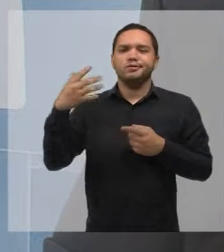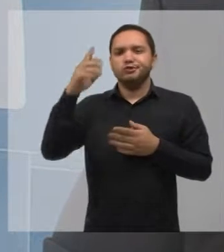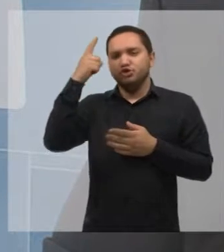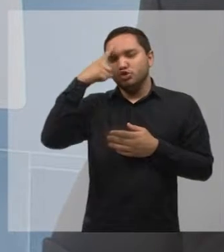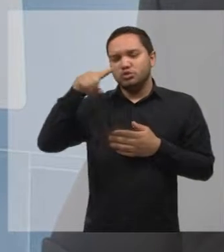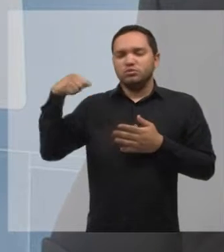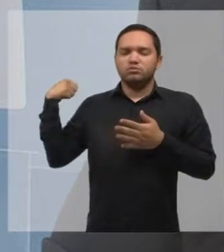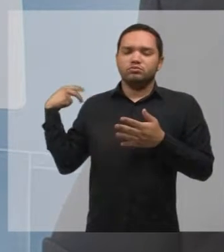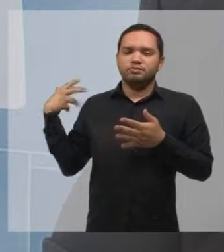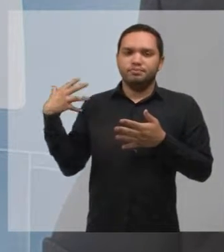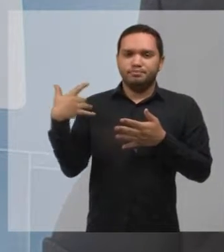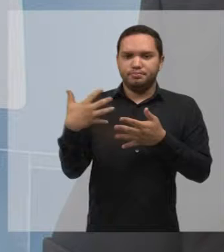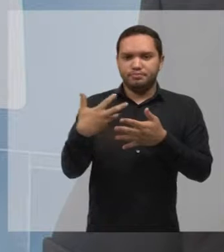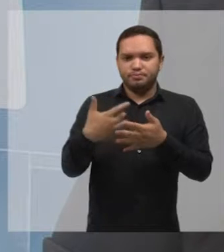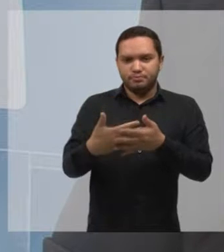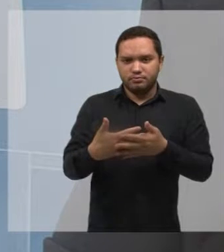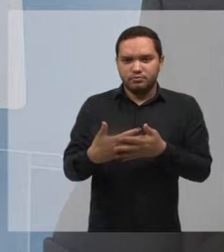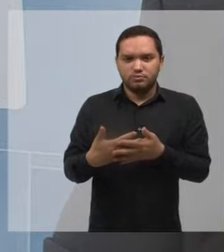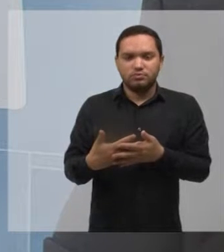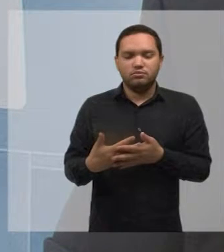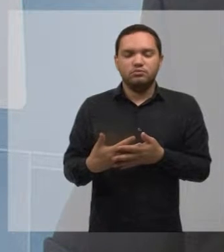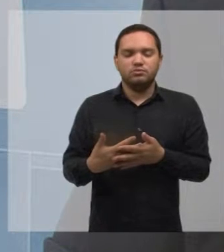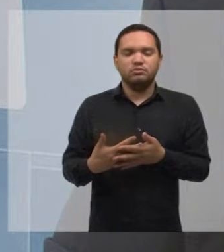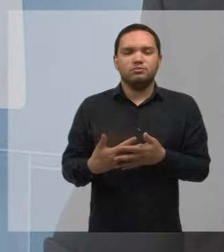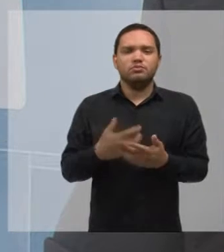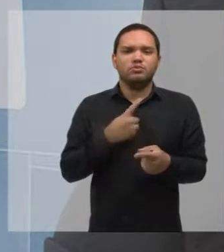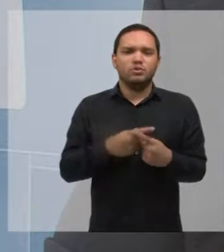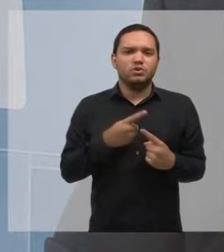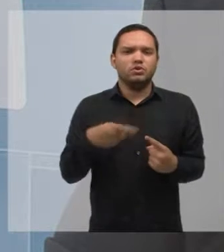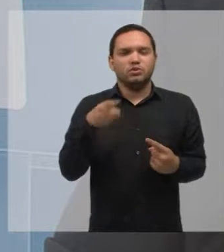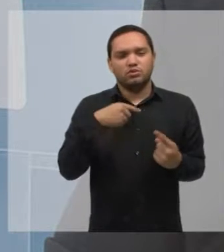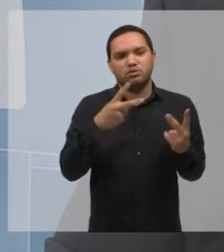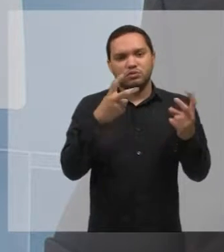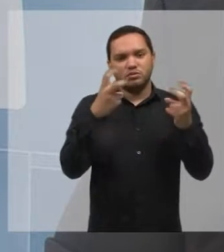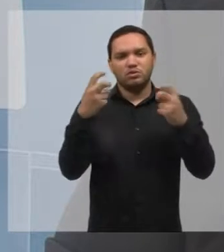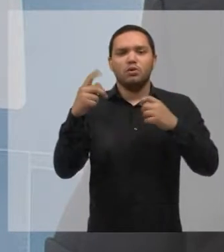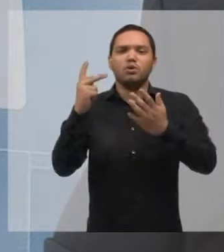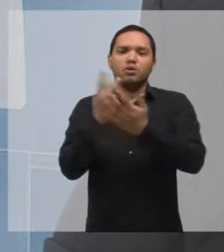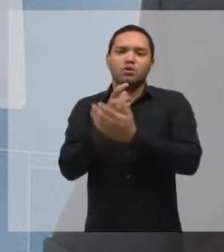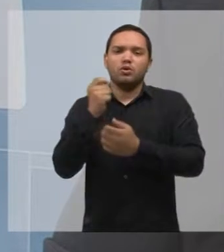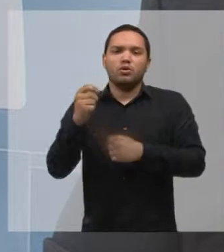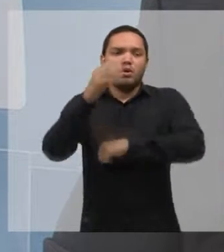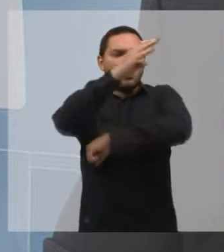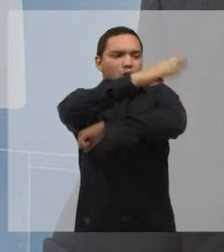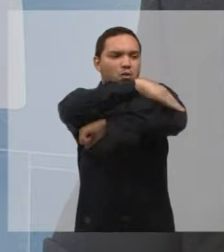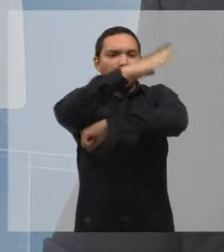sensibilidade está inquieto com o que a gente está vendo lá em Brumadinho, né?